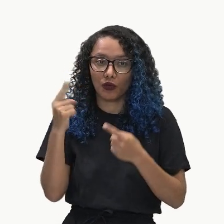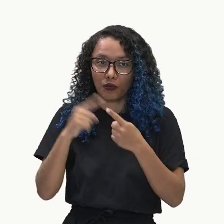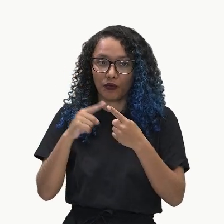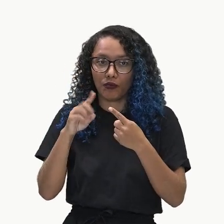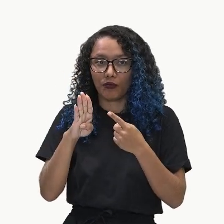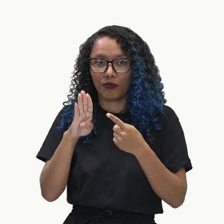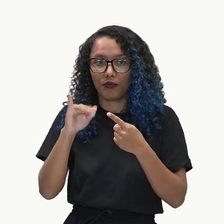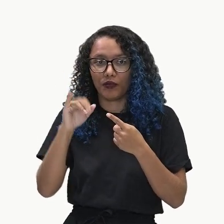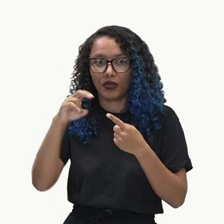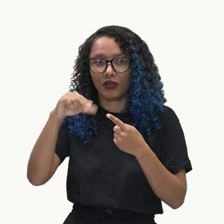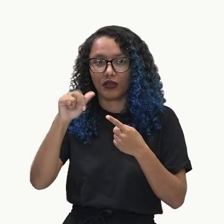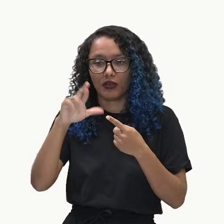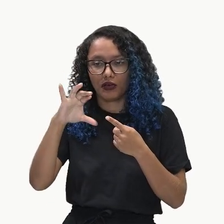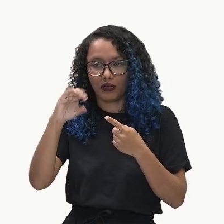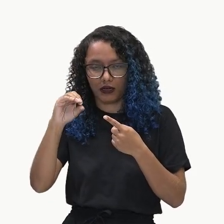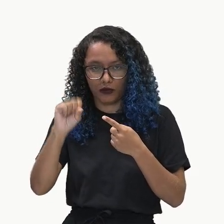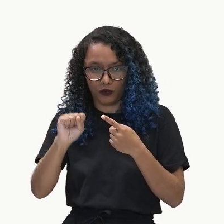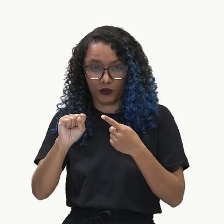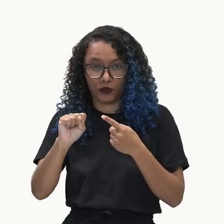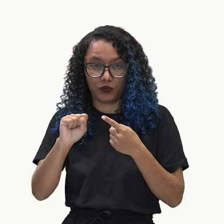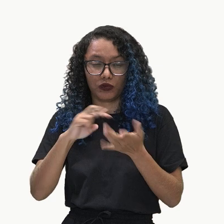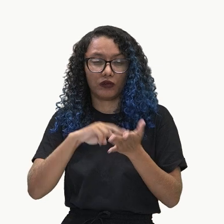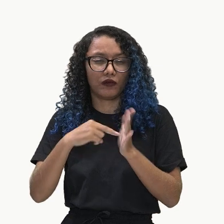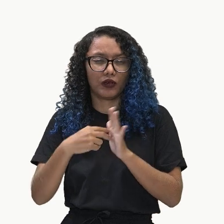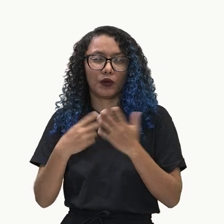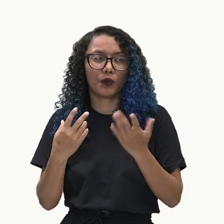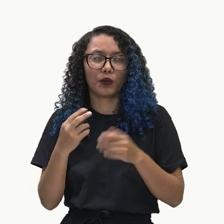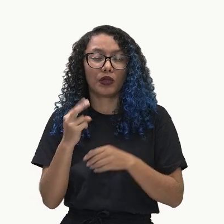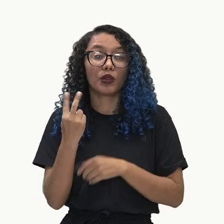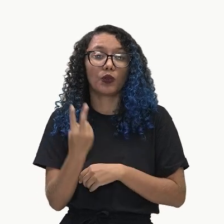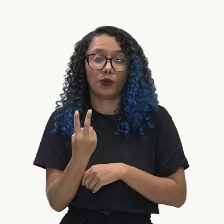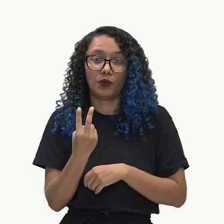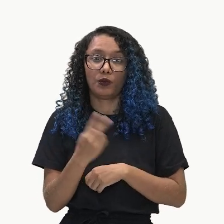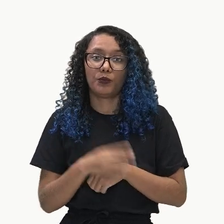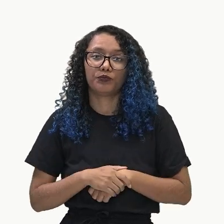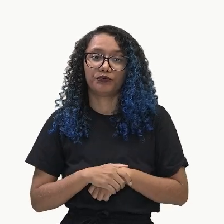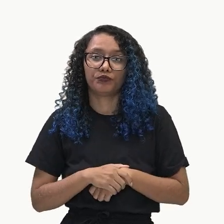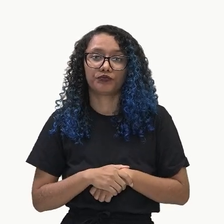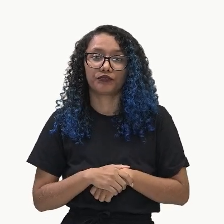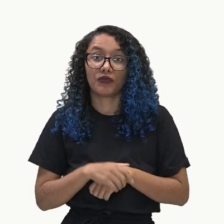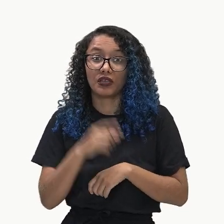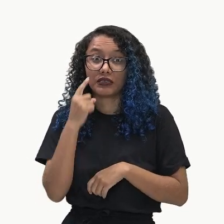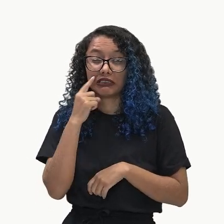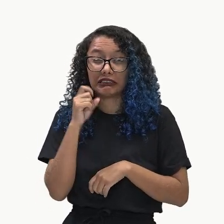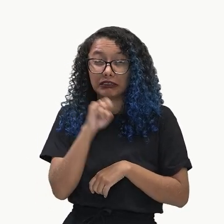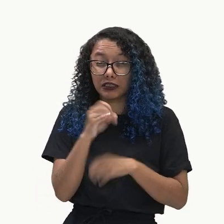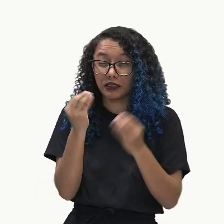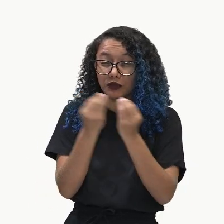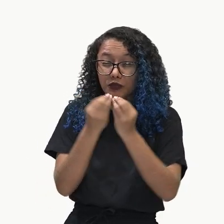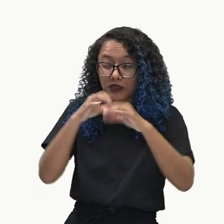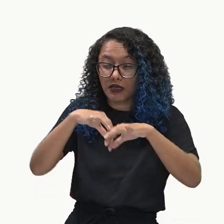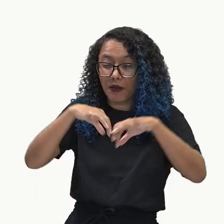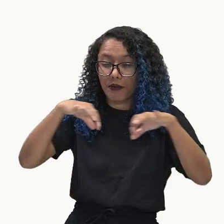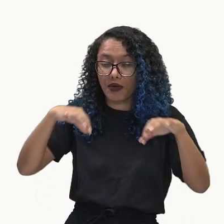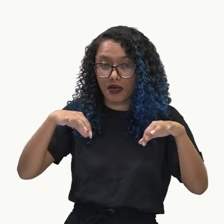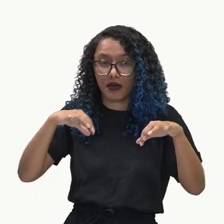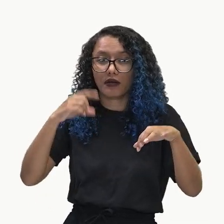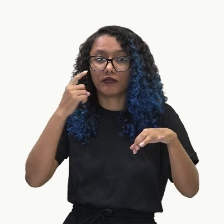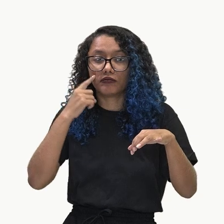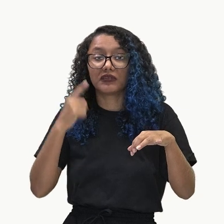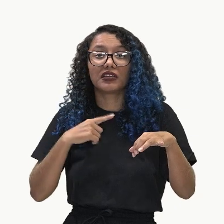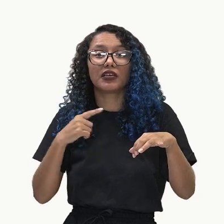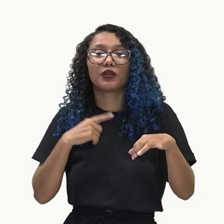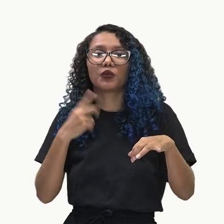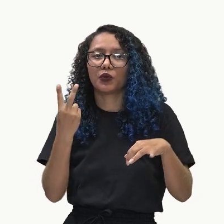binários, olha aqui, 2. Então, dividindo aqui, nós temos 2